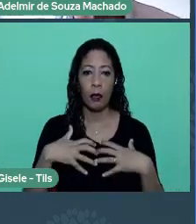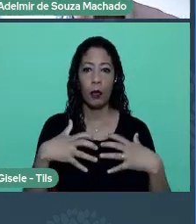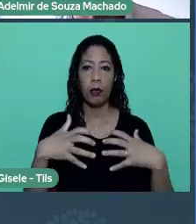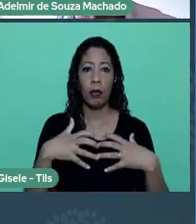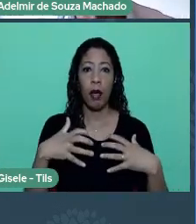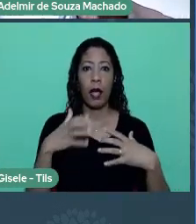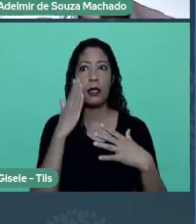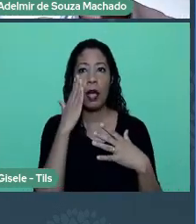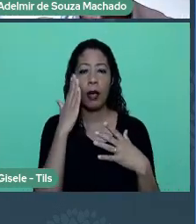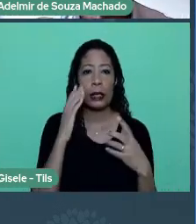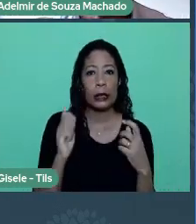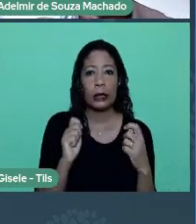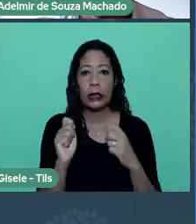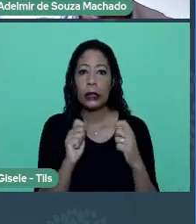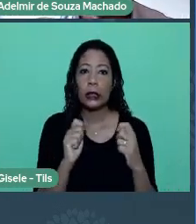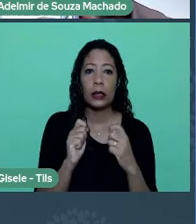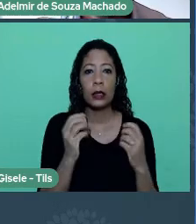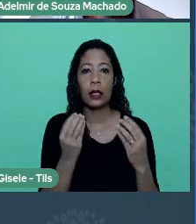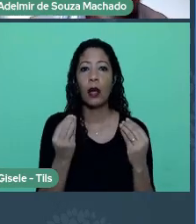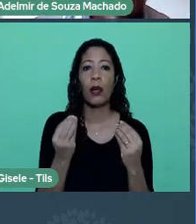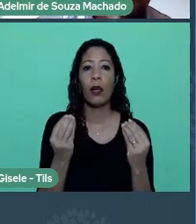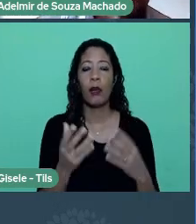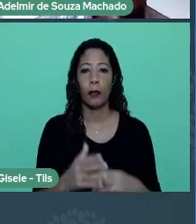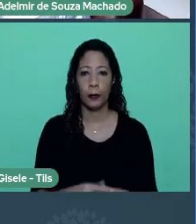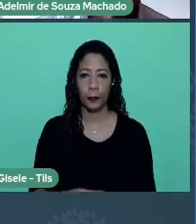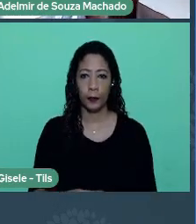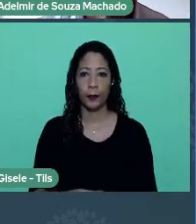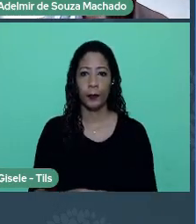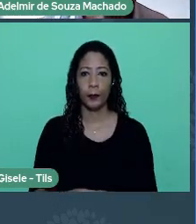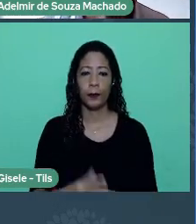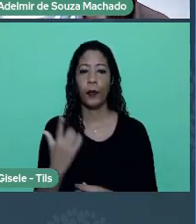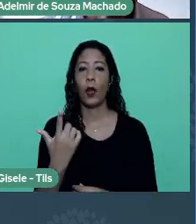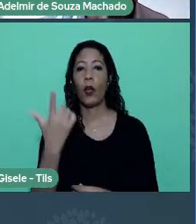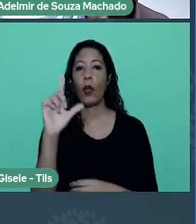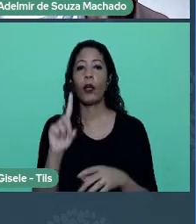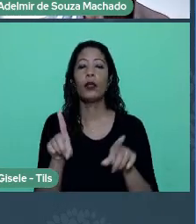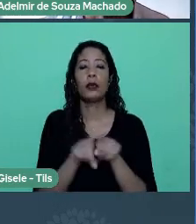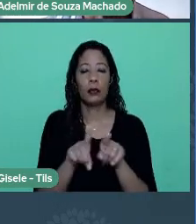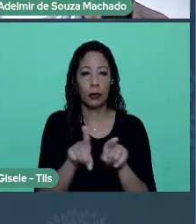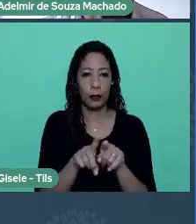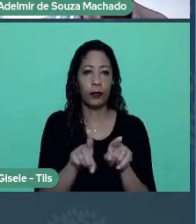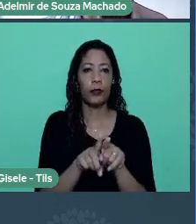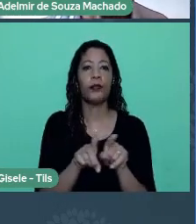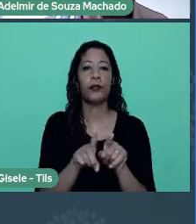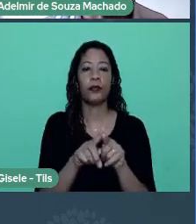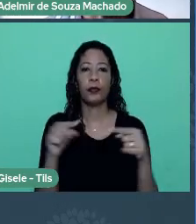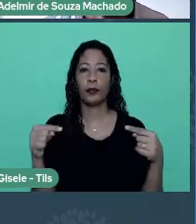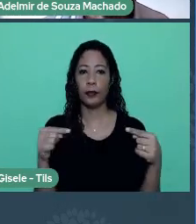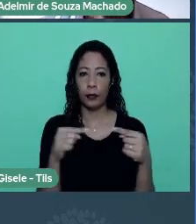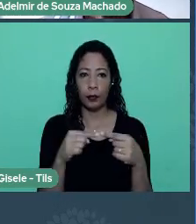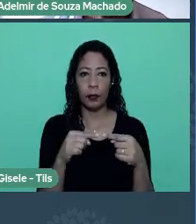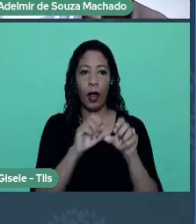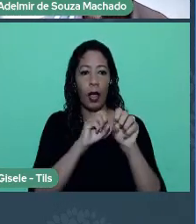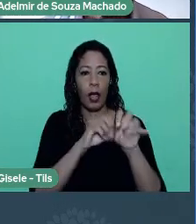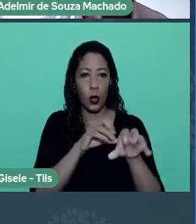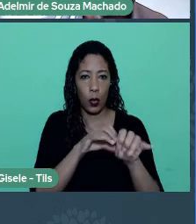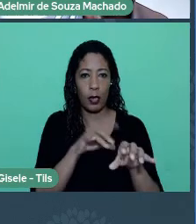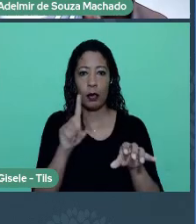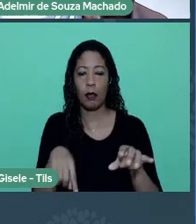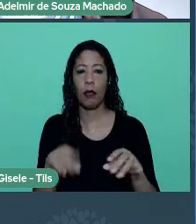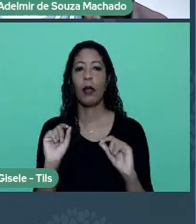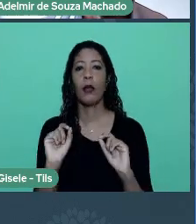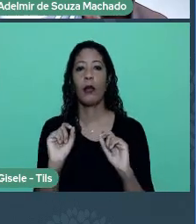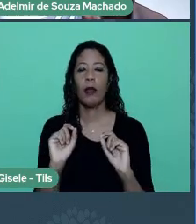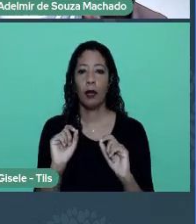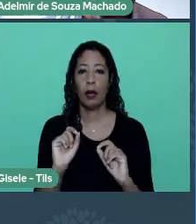a ter aquela falta de ar fora do comum. A outra coisa que faz parte também ali da educação é o uso